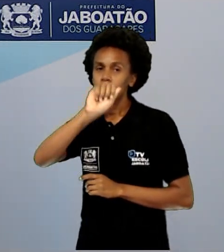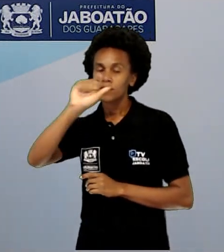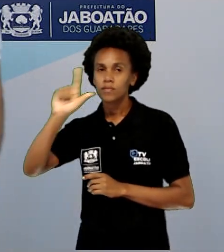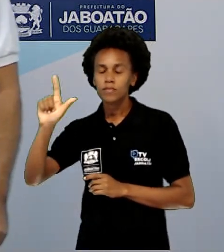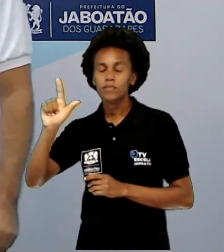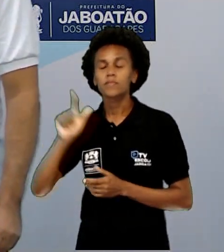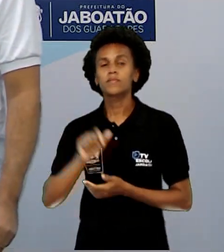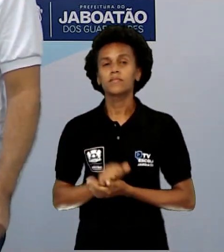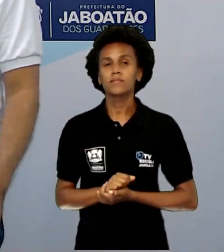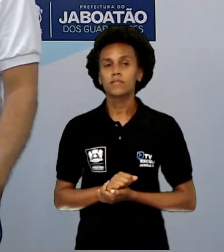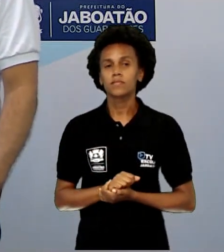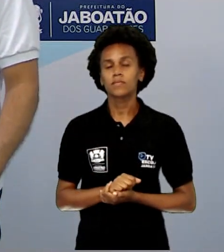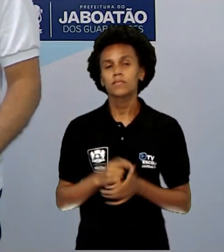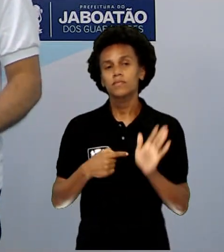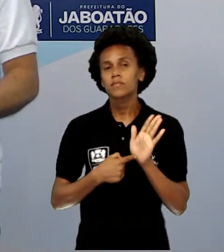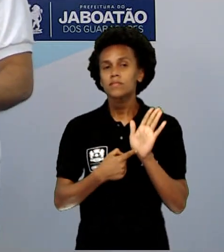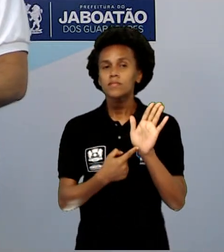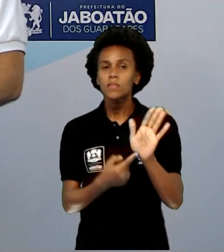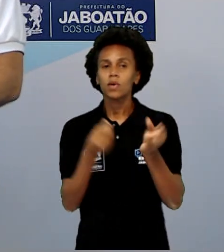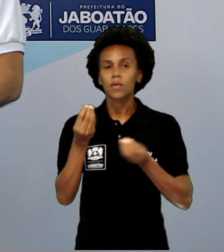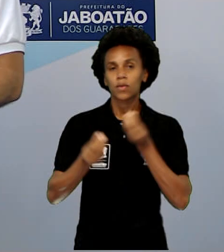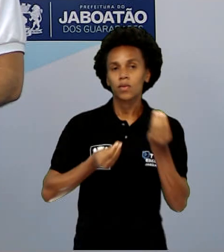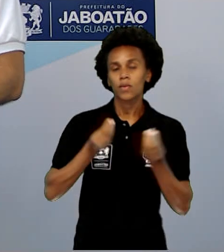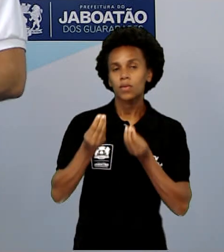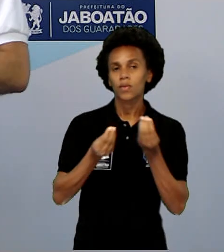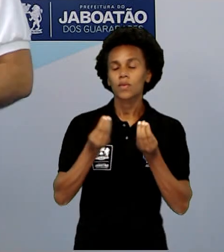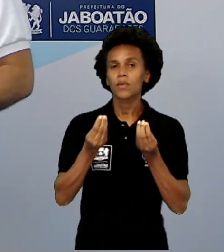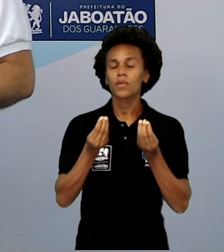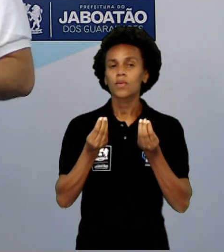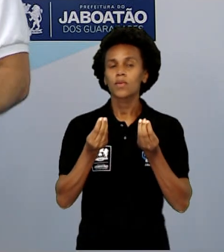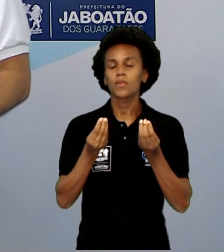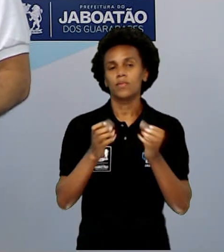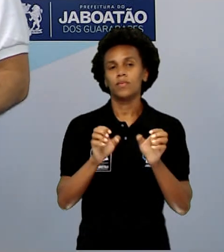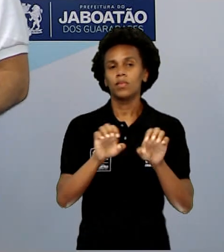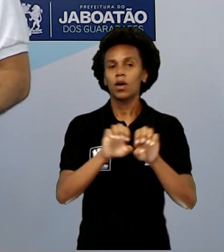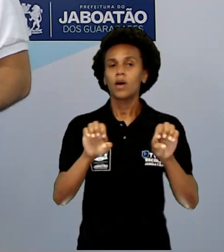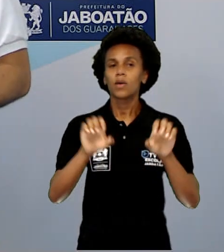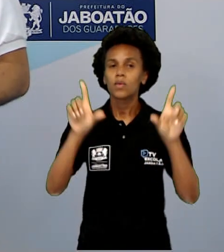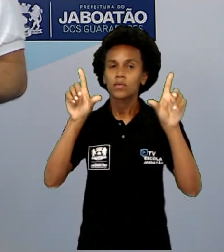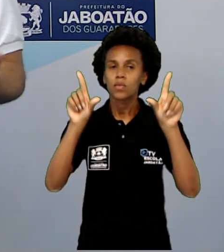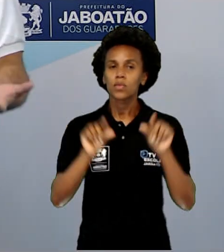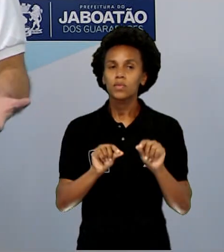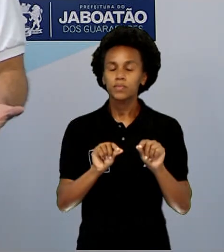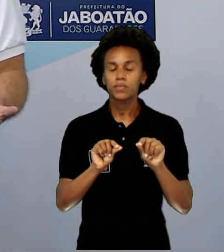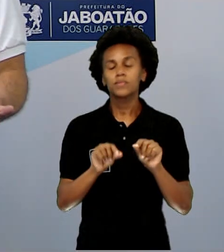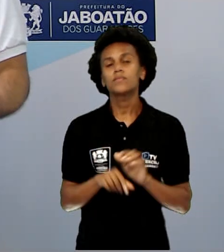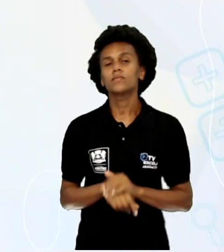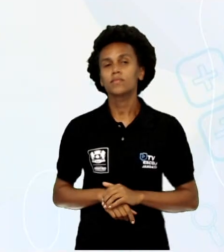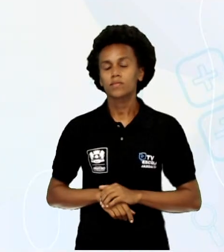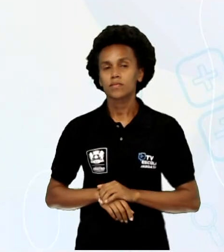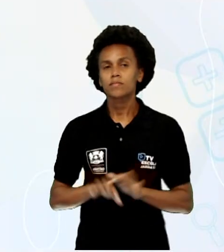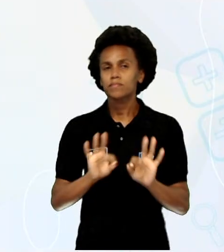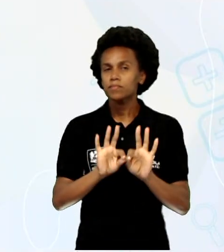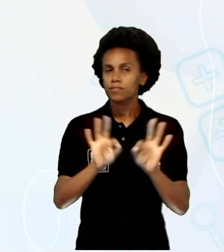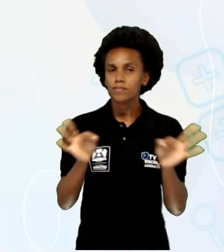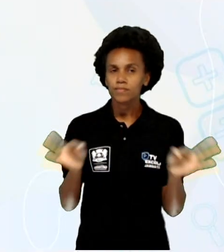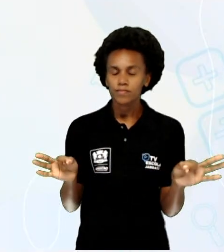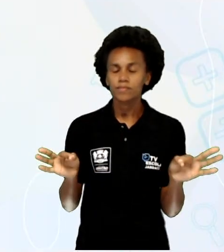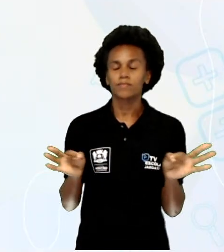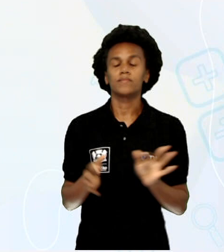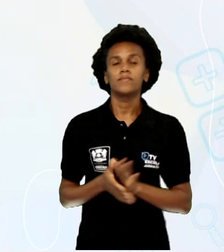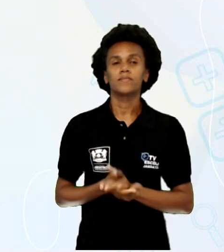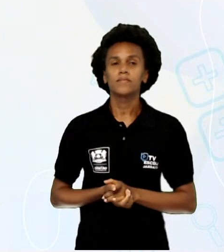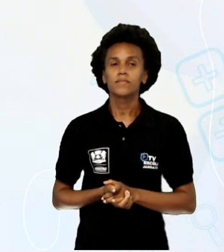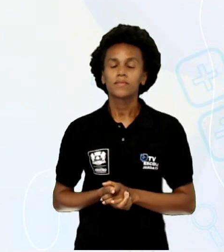está aqui mostrando como vai ficar a forma reduzida da equação naquela forma mais simples que a gente chamou de